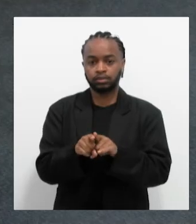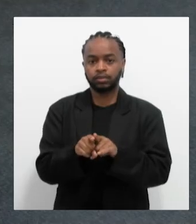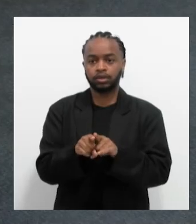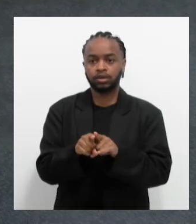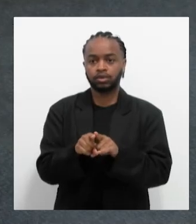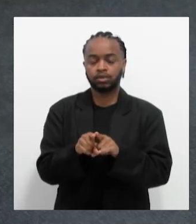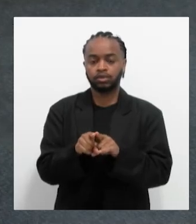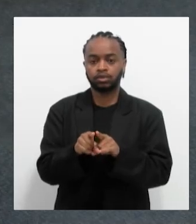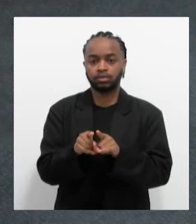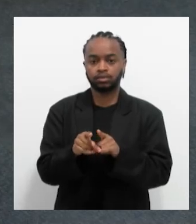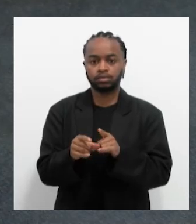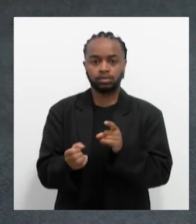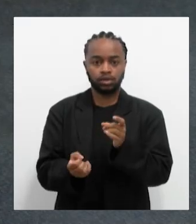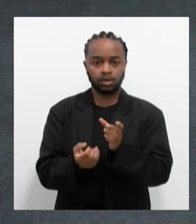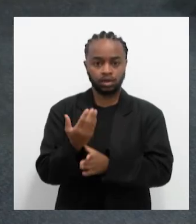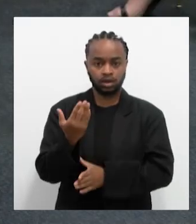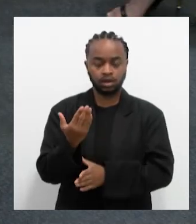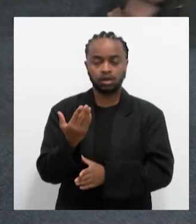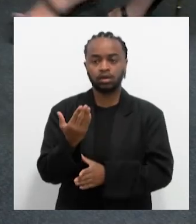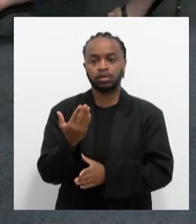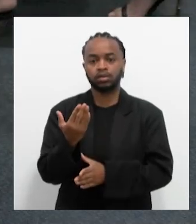valer esse